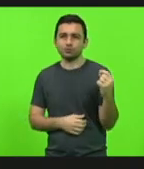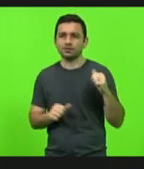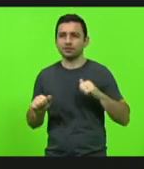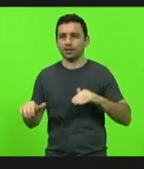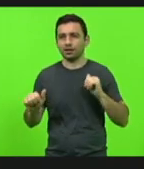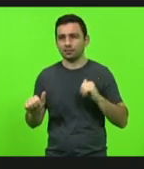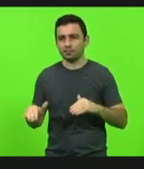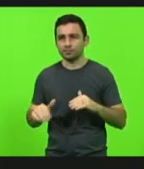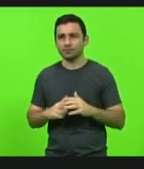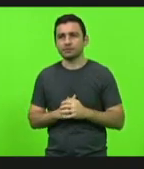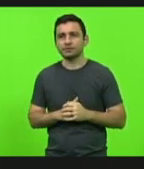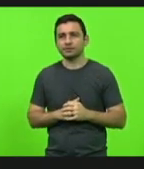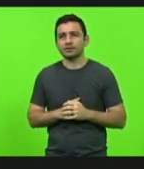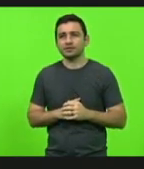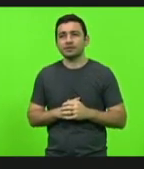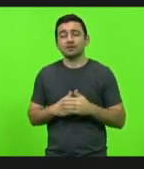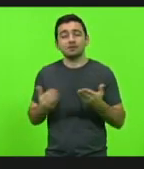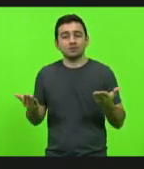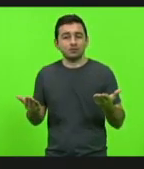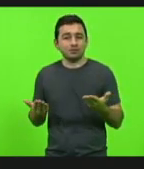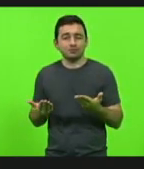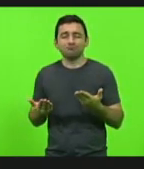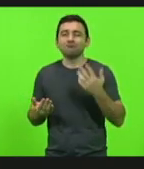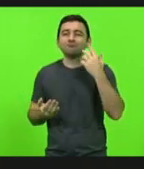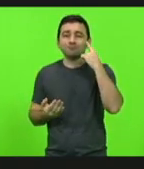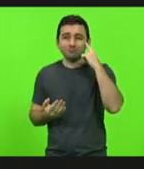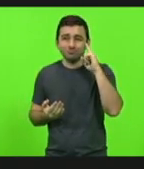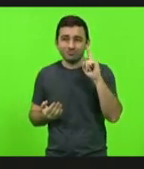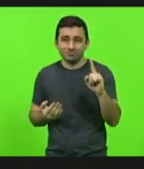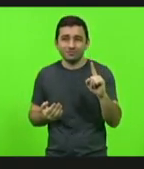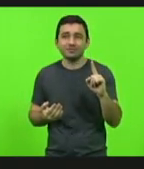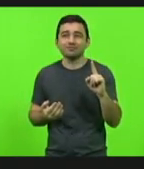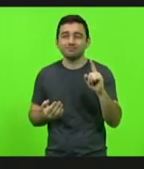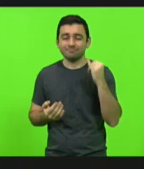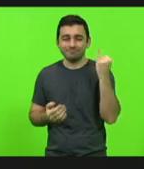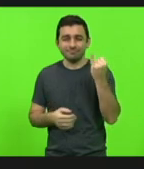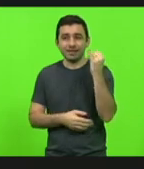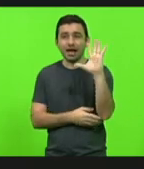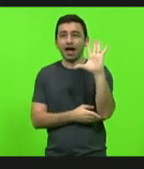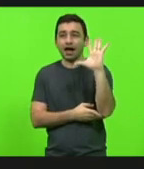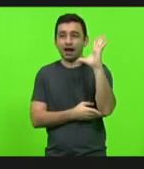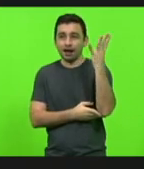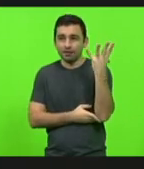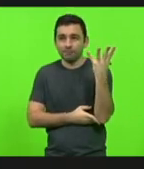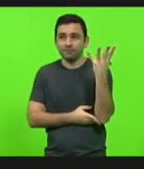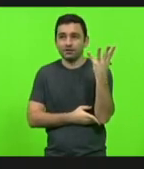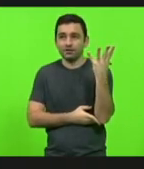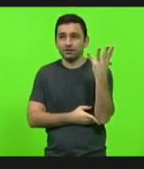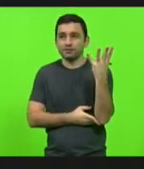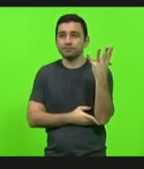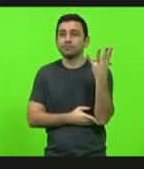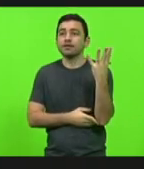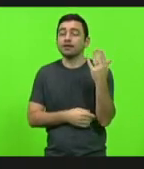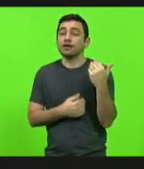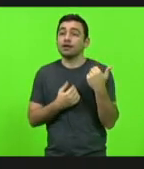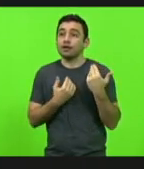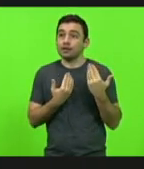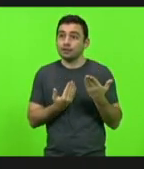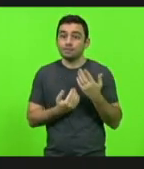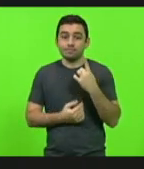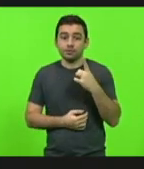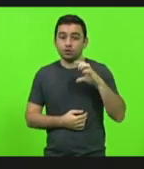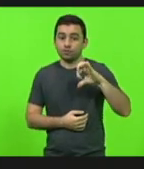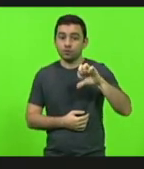uma data que historicamente se comemora o Dia da Árvore porém em 1988